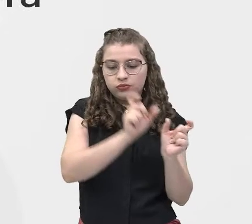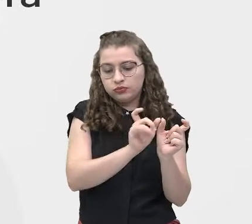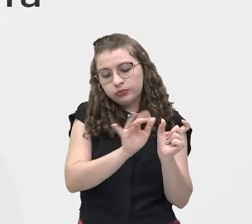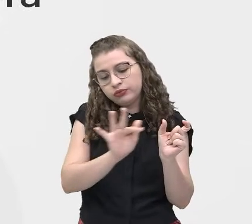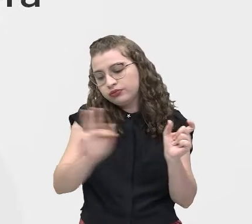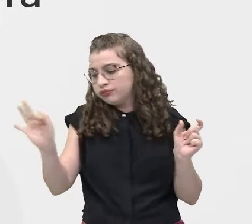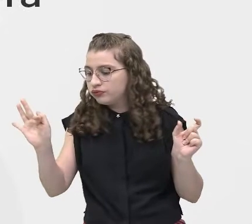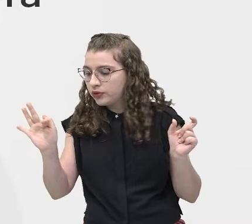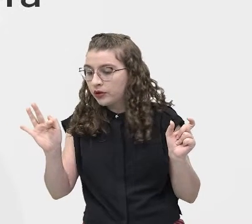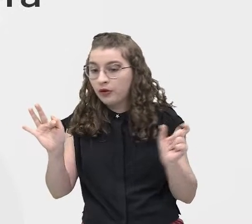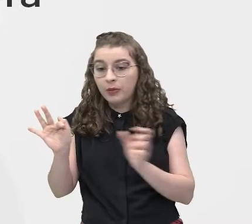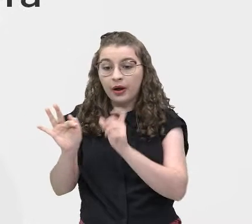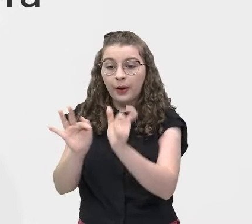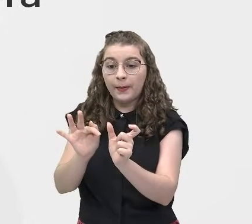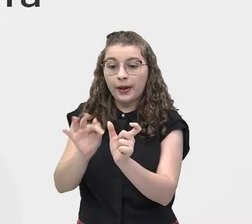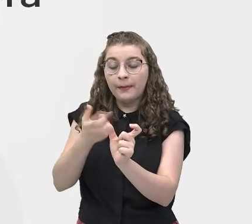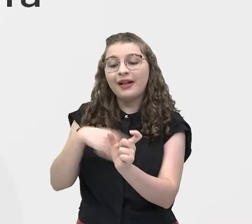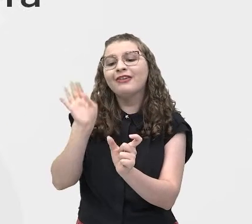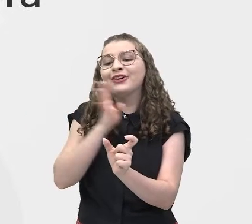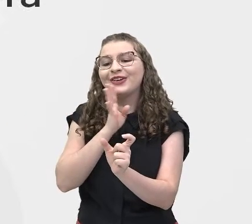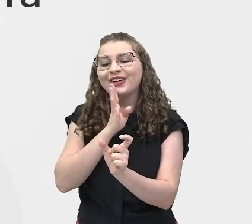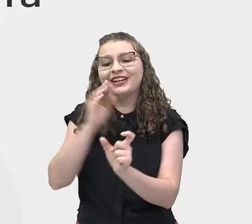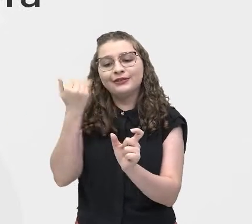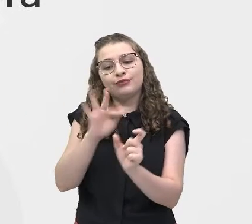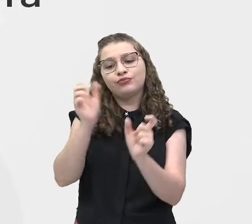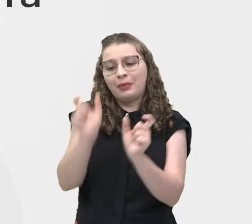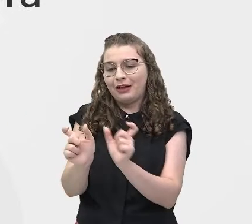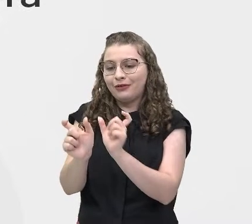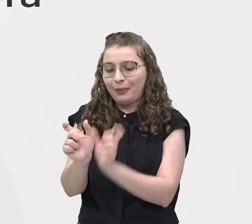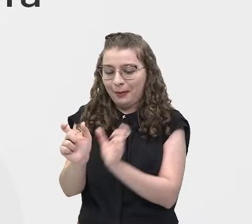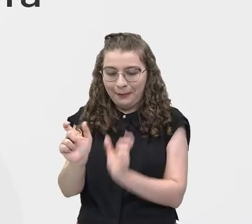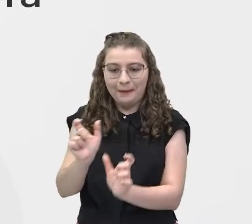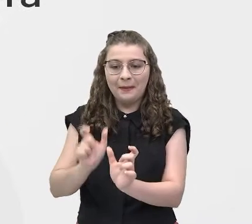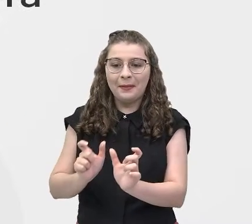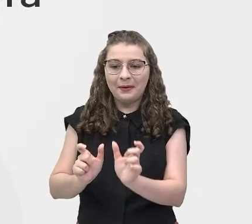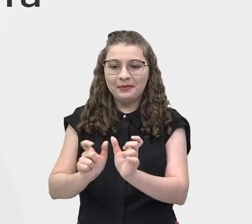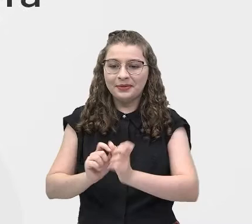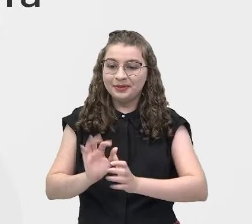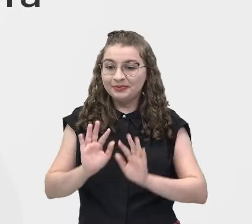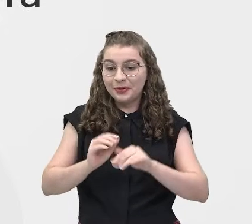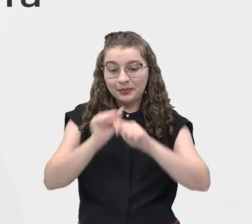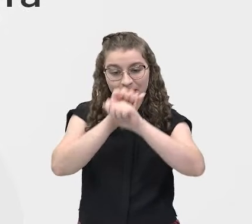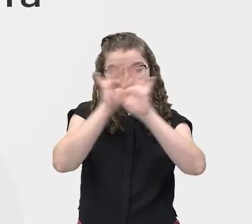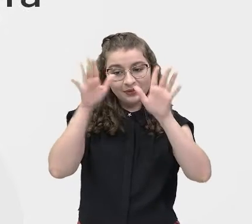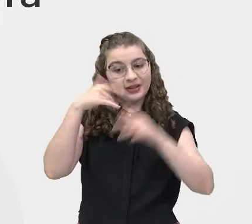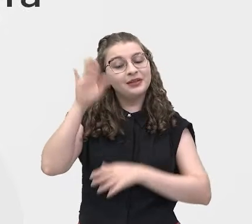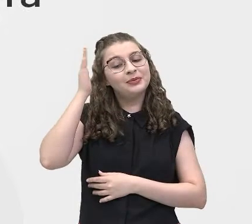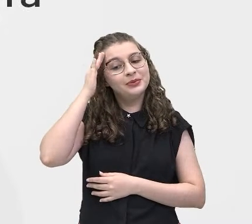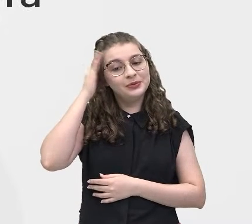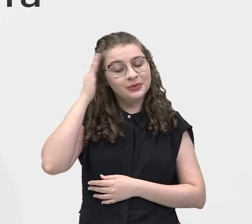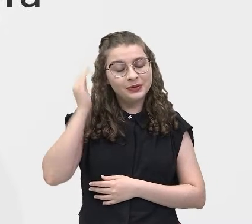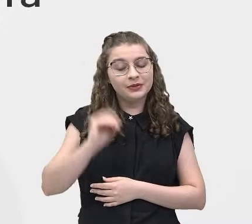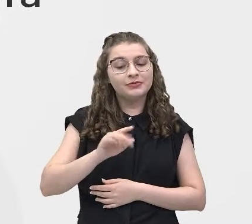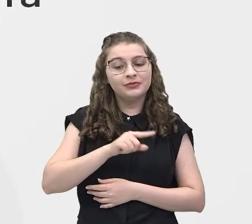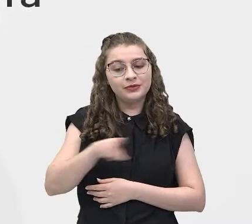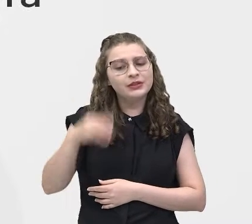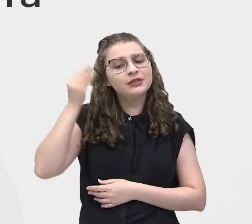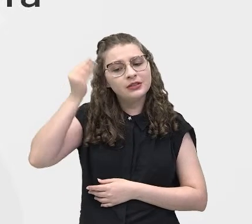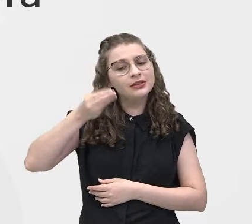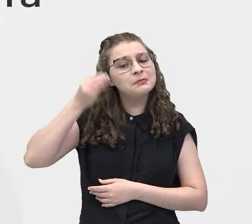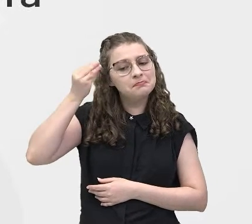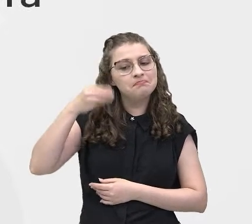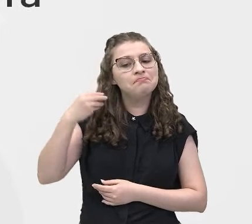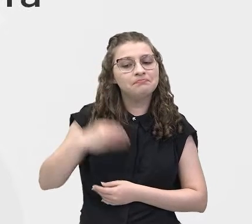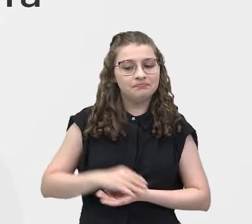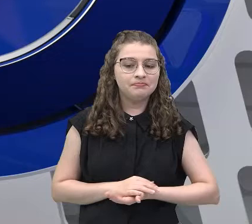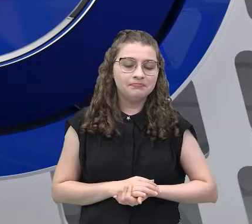pelas palavras que você já conhece também. Porque o seu entendimento, seu conhecimento de mundo conta